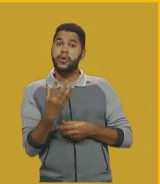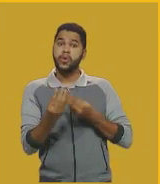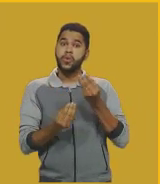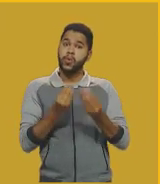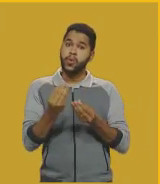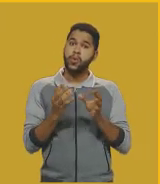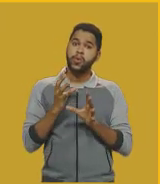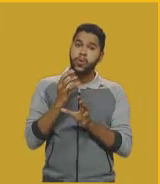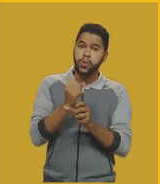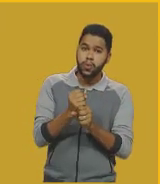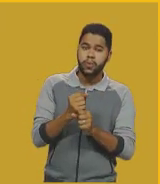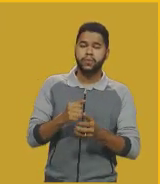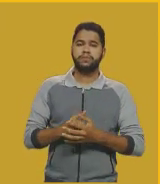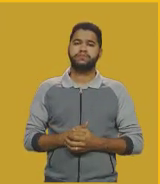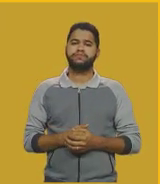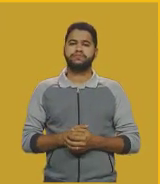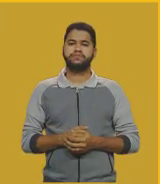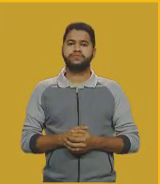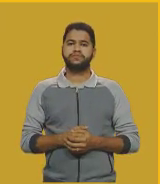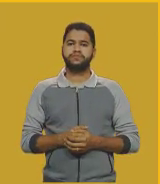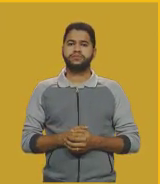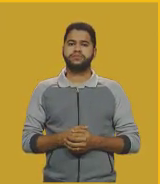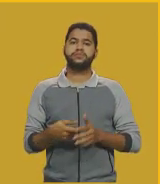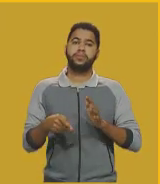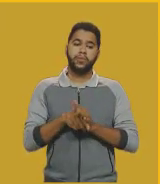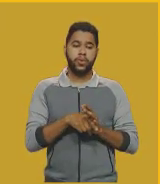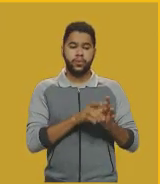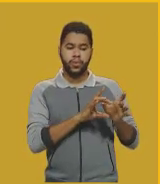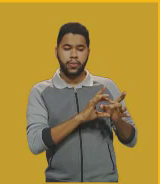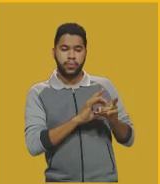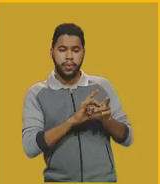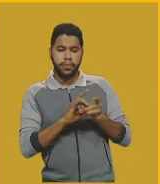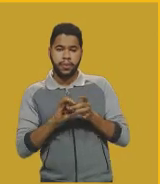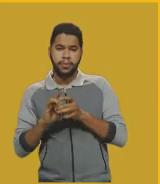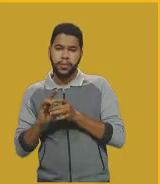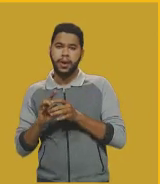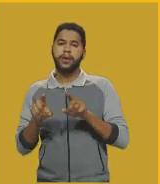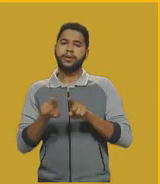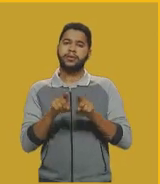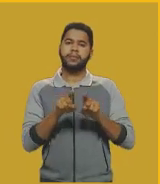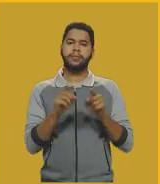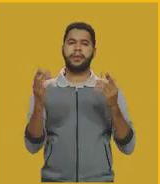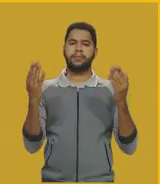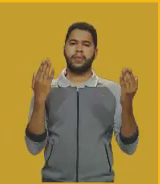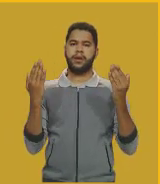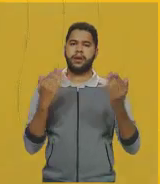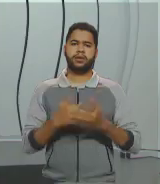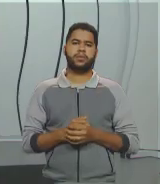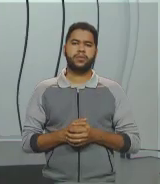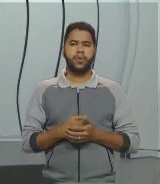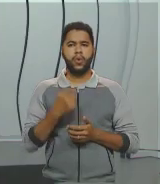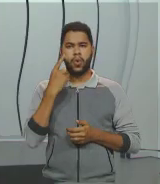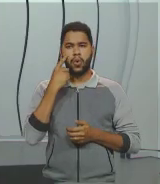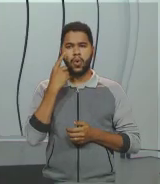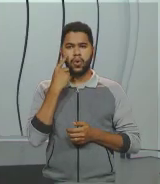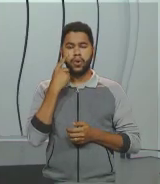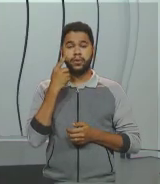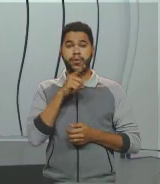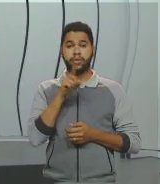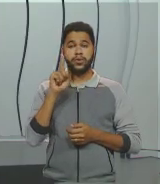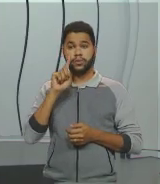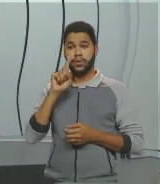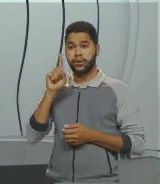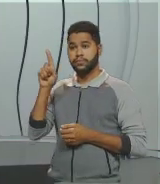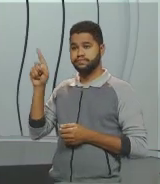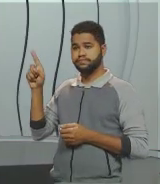calcula a resistência equivalente na associação em série e também na associação em paralelo. Olhem só para vocês verem essa